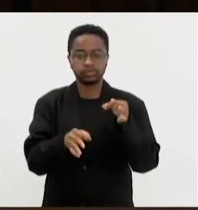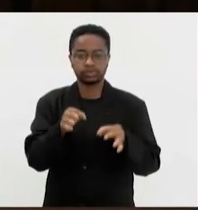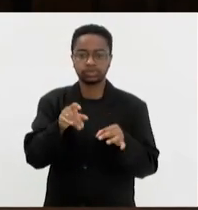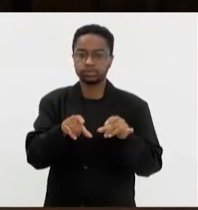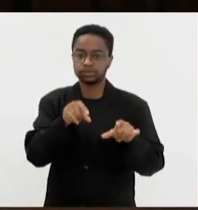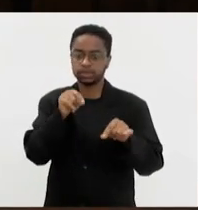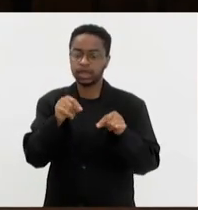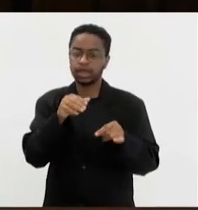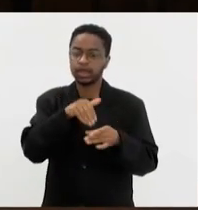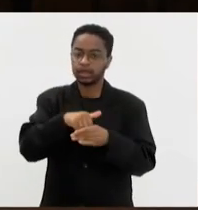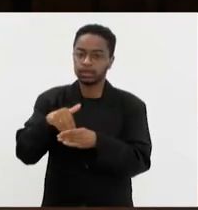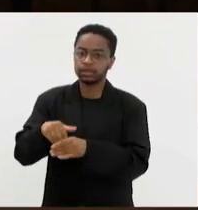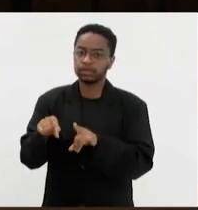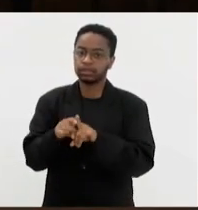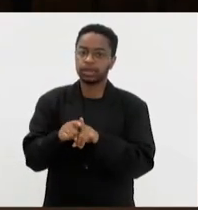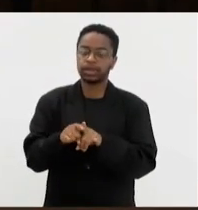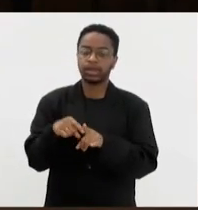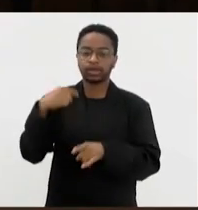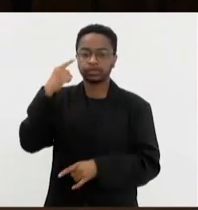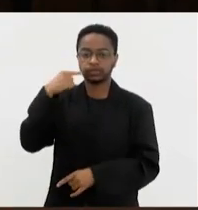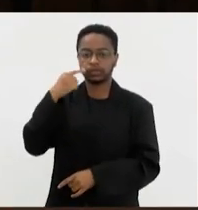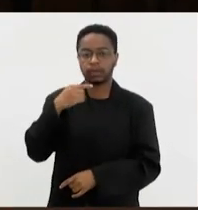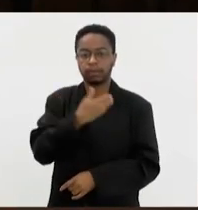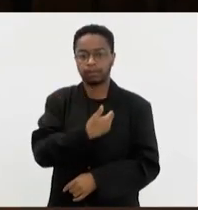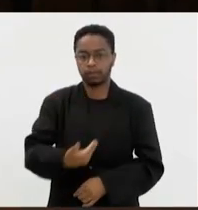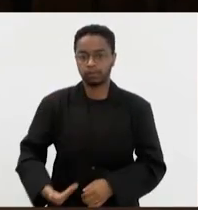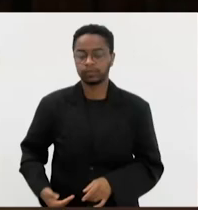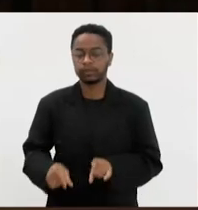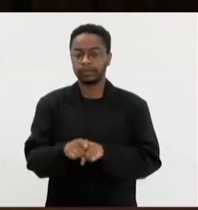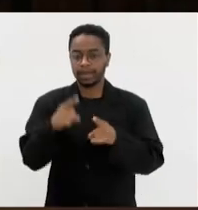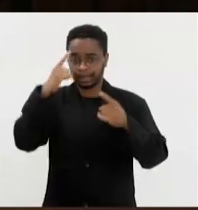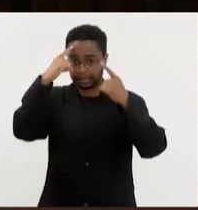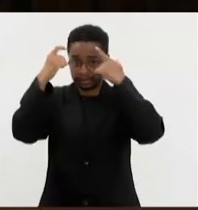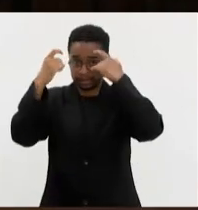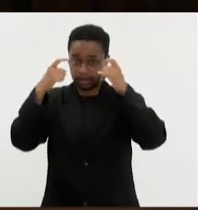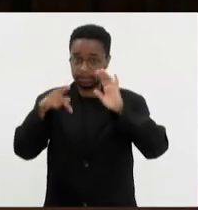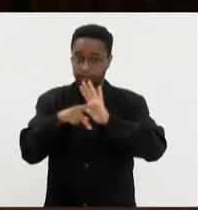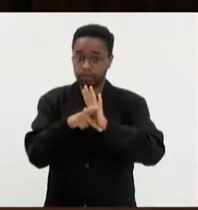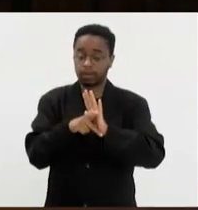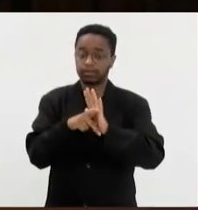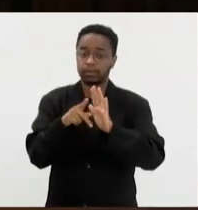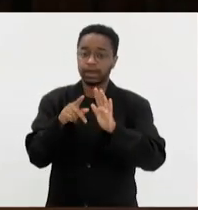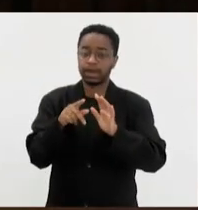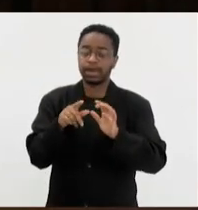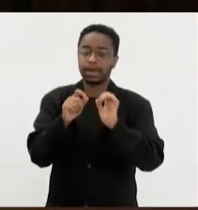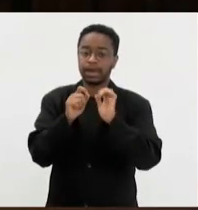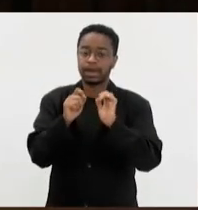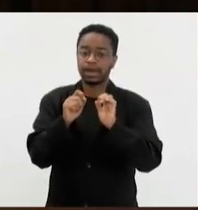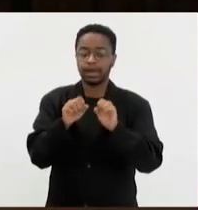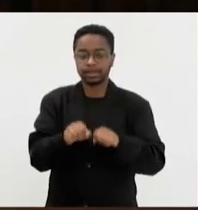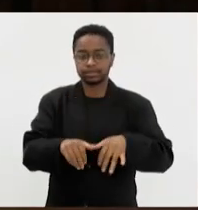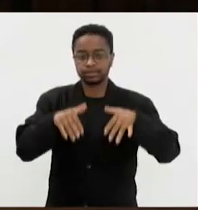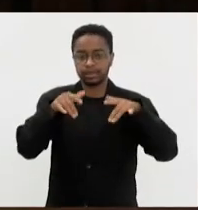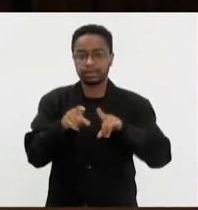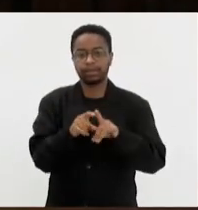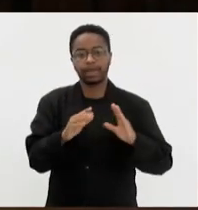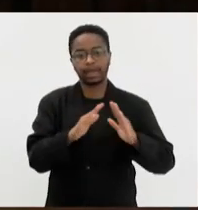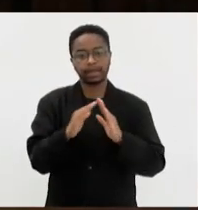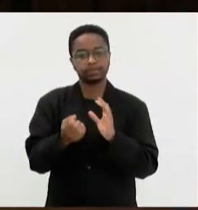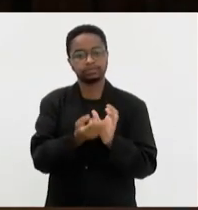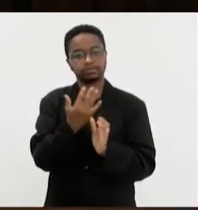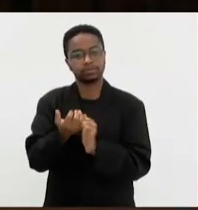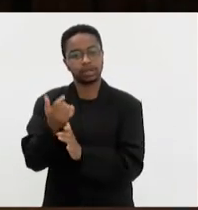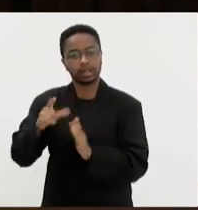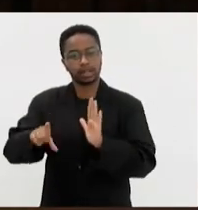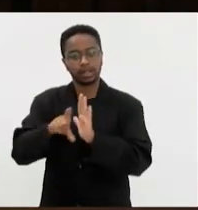advocacia pública forte e independente a própria ideia de uma assembleia de uma casa de leis só fazem sentido dentro da